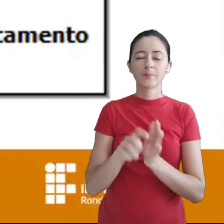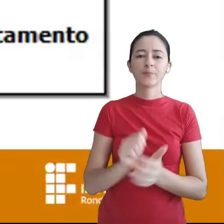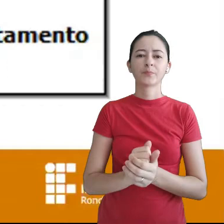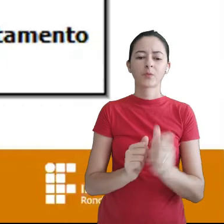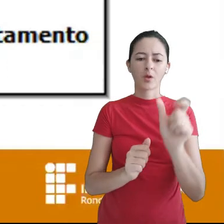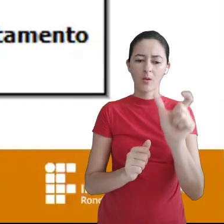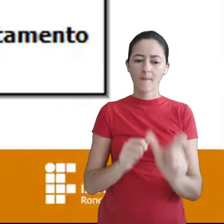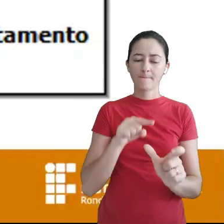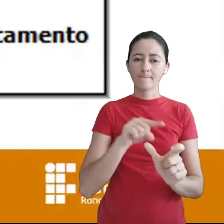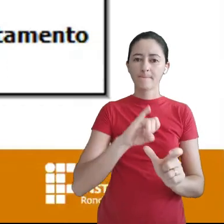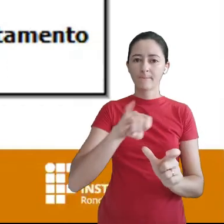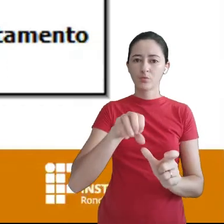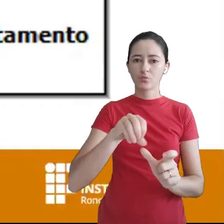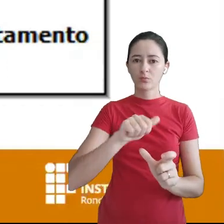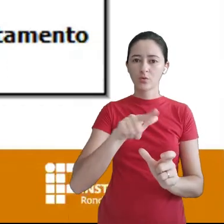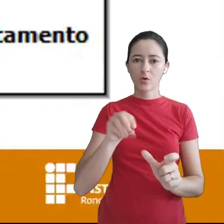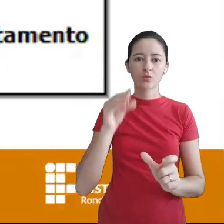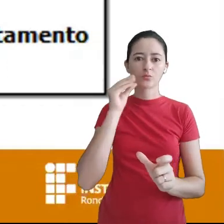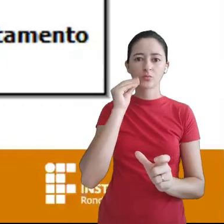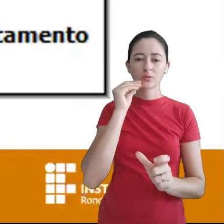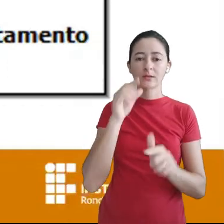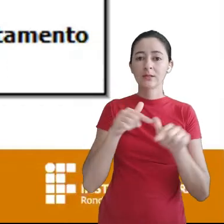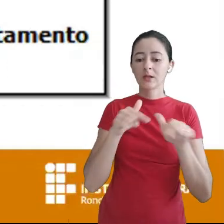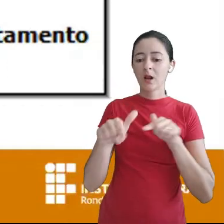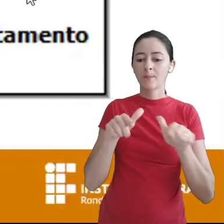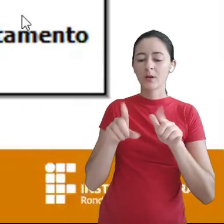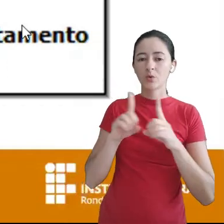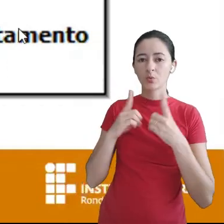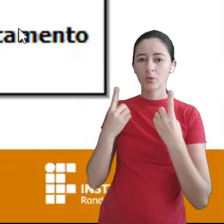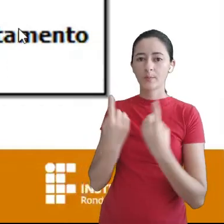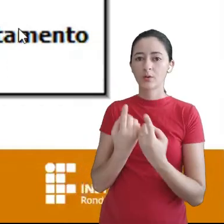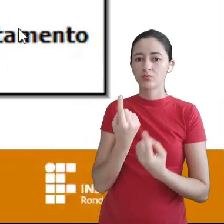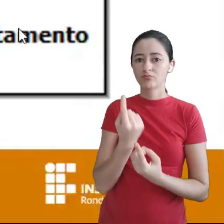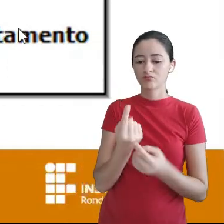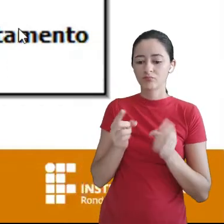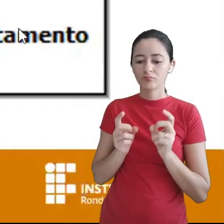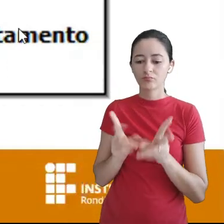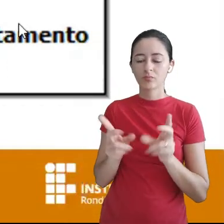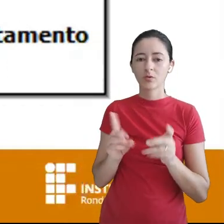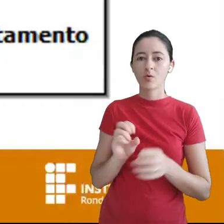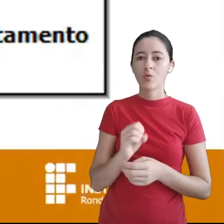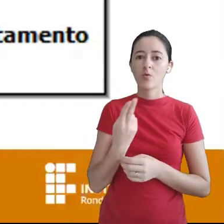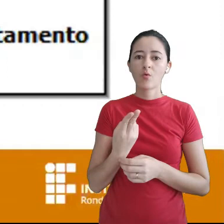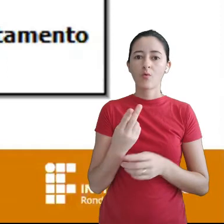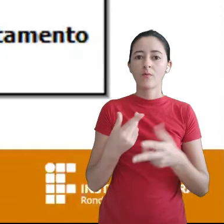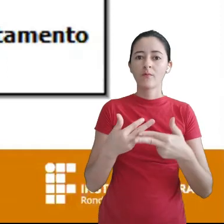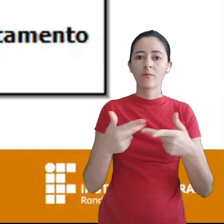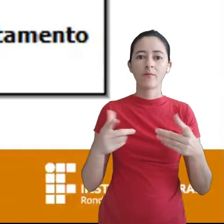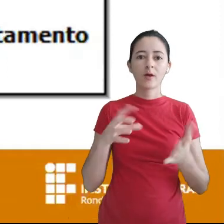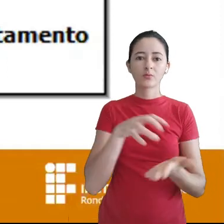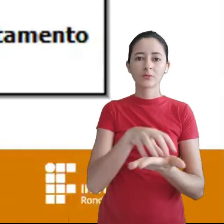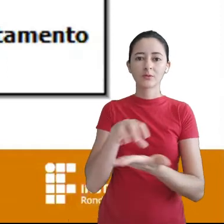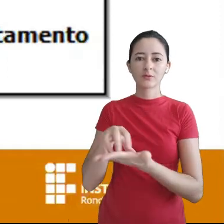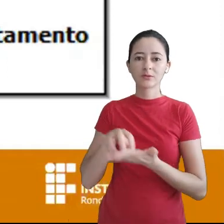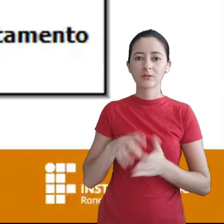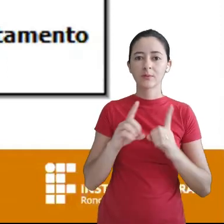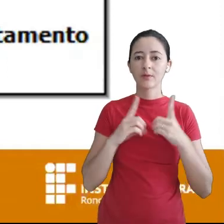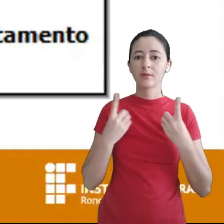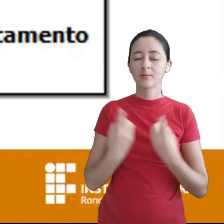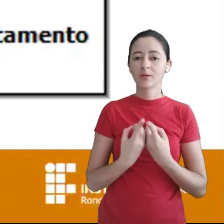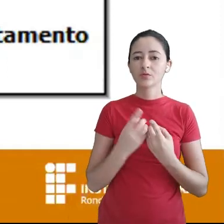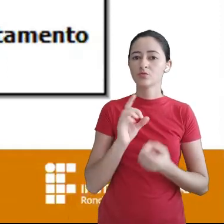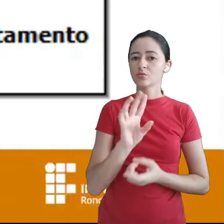é faz a pergunta? Um funcionário, o João da Silva, trabalha em um departamento, o departamento de vendas, ou ele trabalha no departamento de vendas,